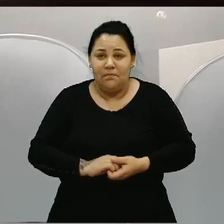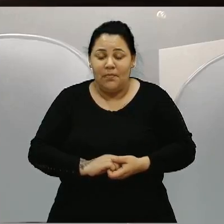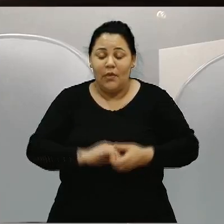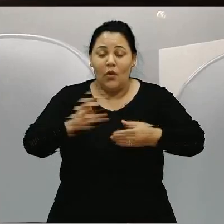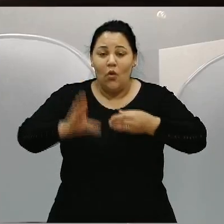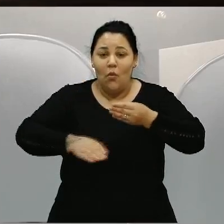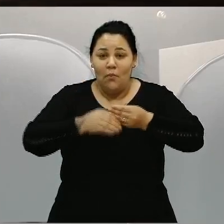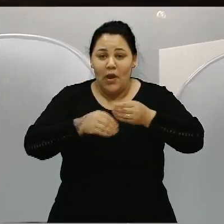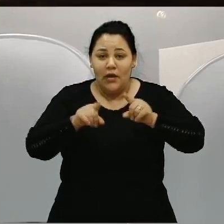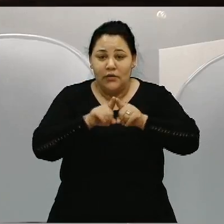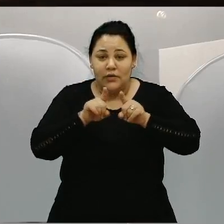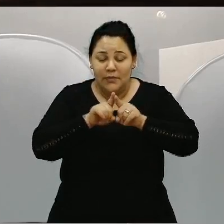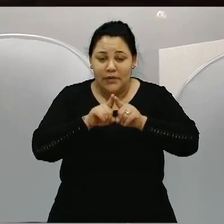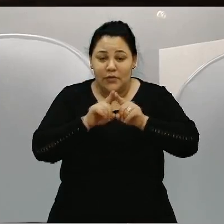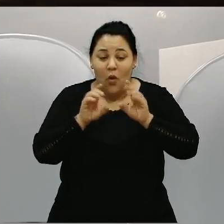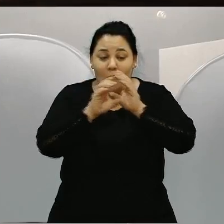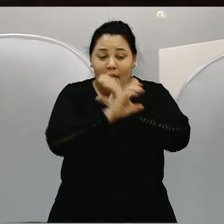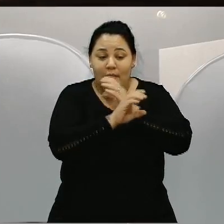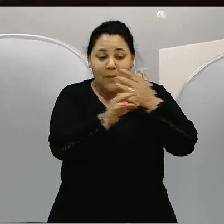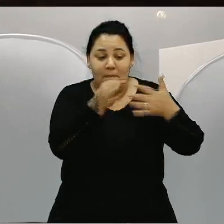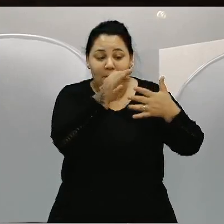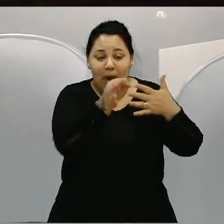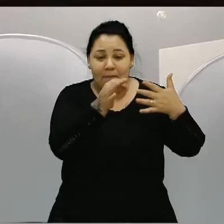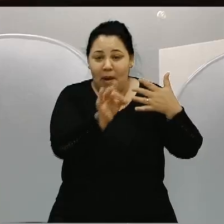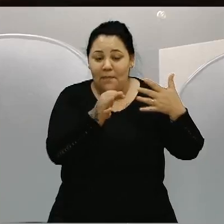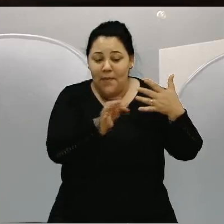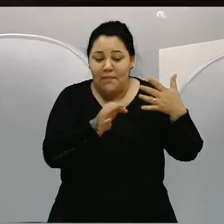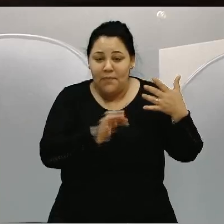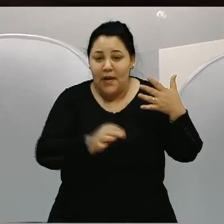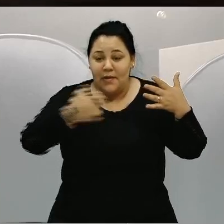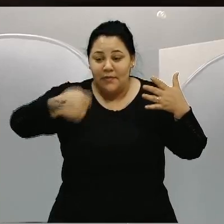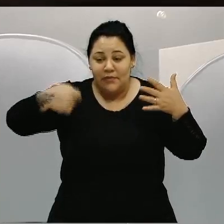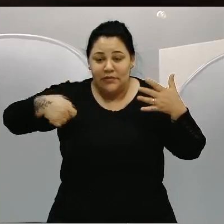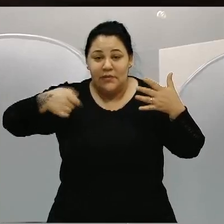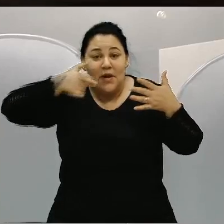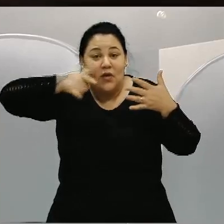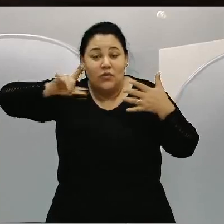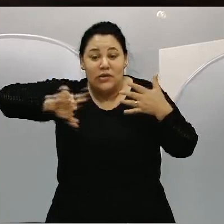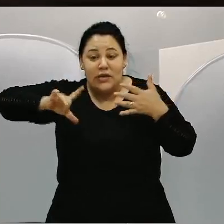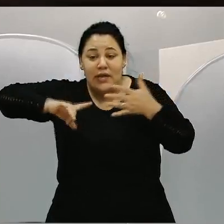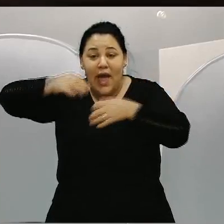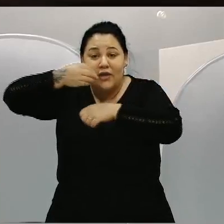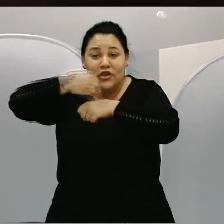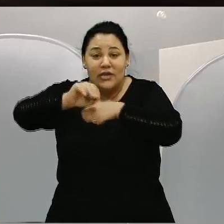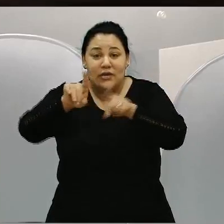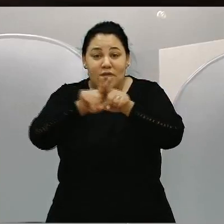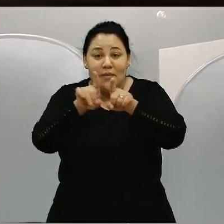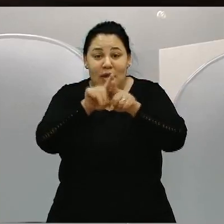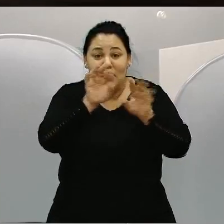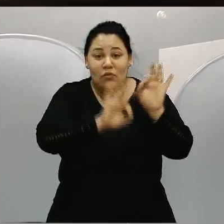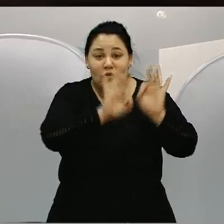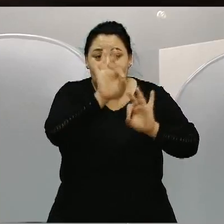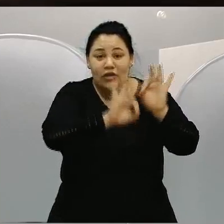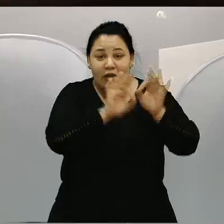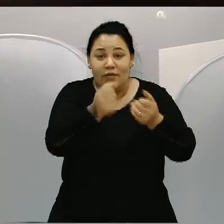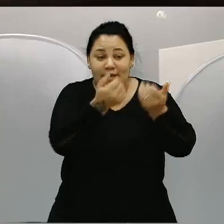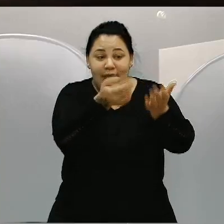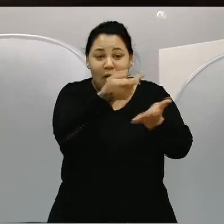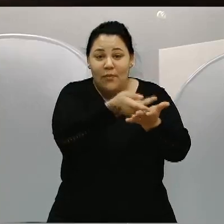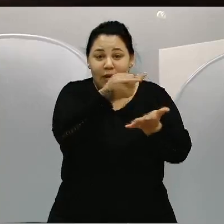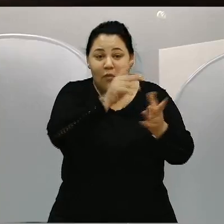Completam os requisitos necessários na iniciativa do projeto de decreto legislativo que concede títulos